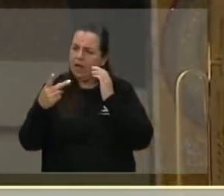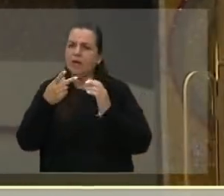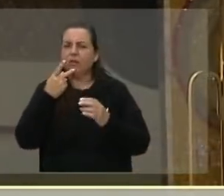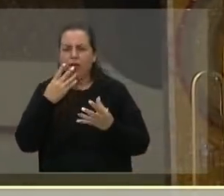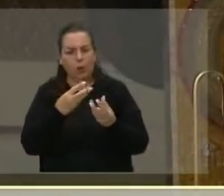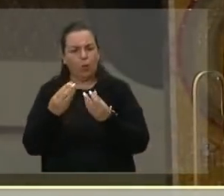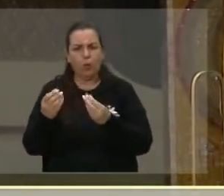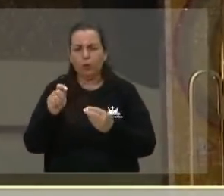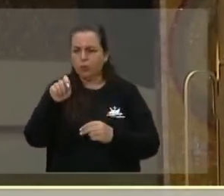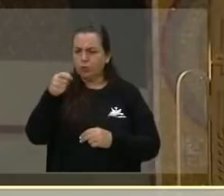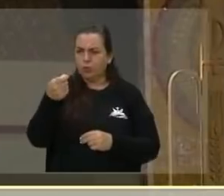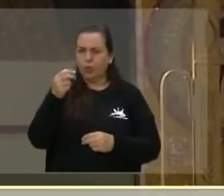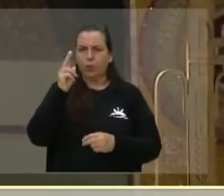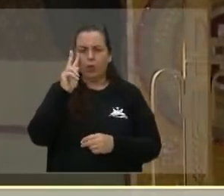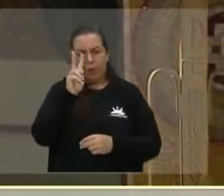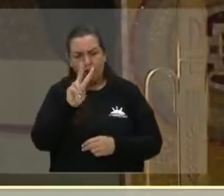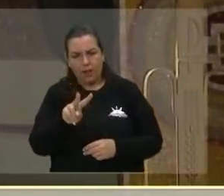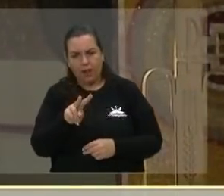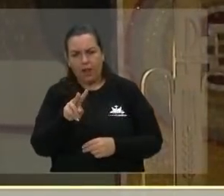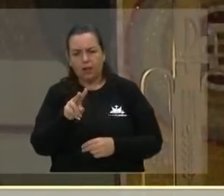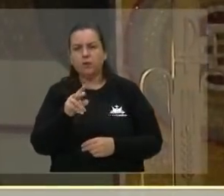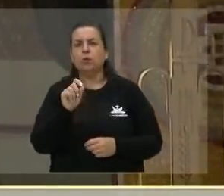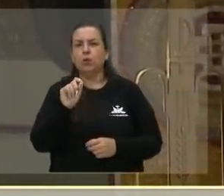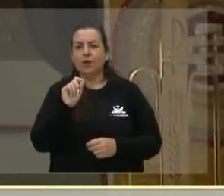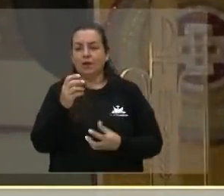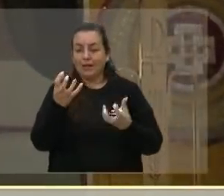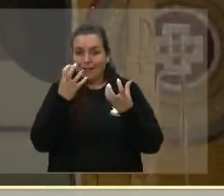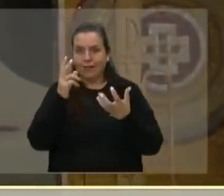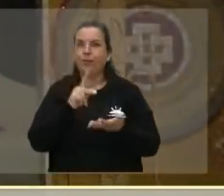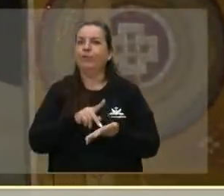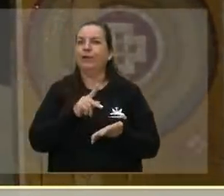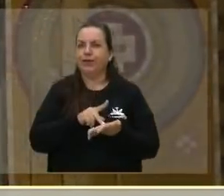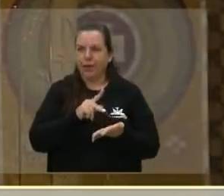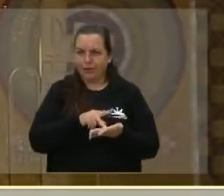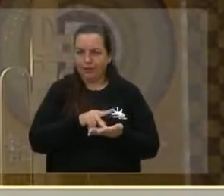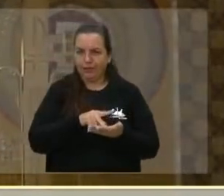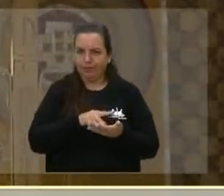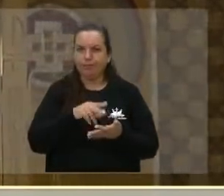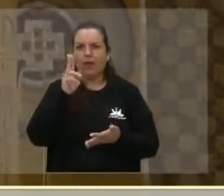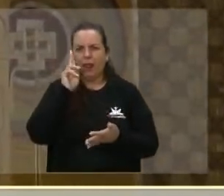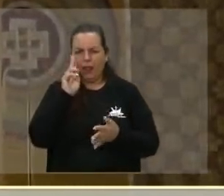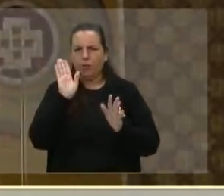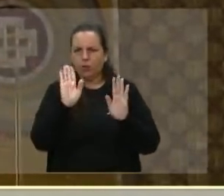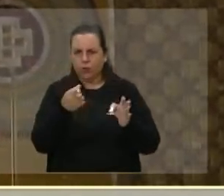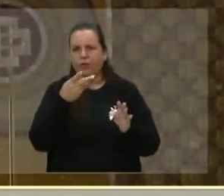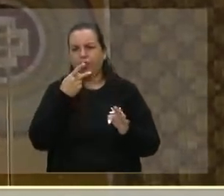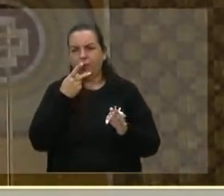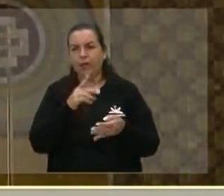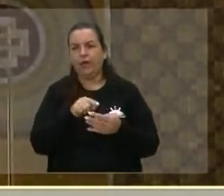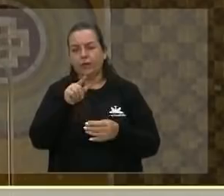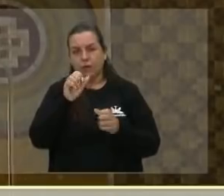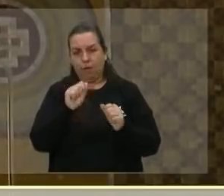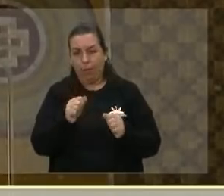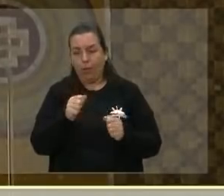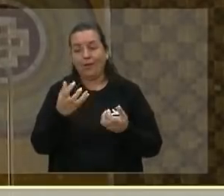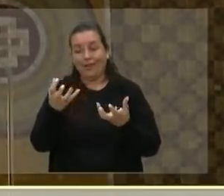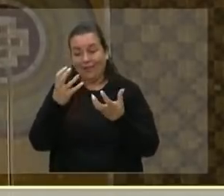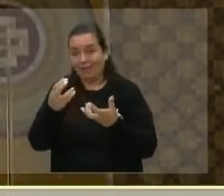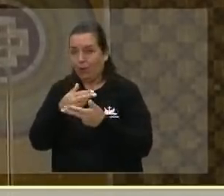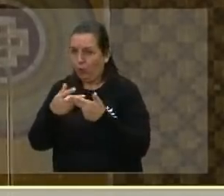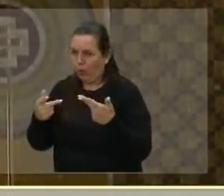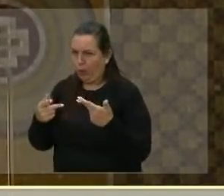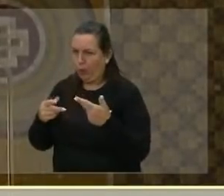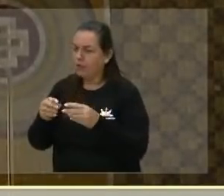muito sobre olhar a reta intenção e lembra que eu falei que você pode ter uma intenção